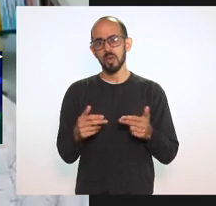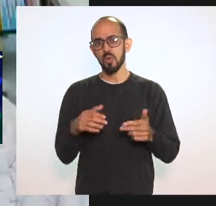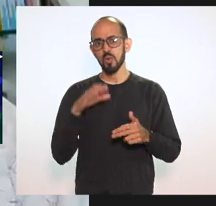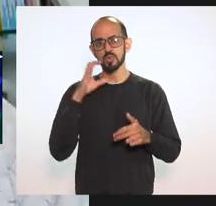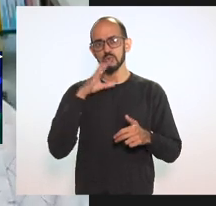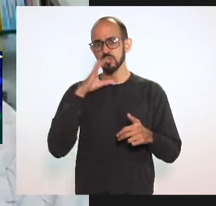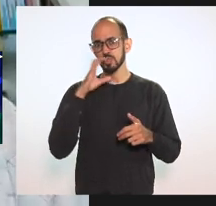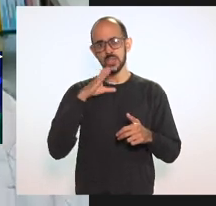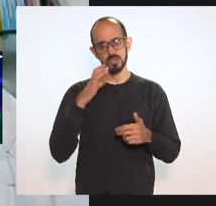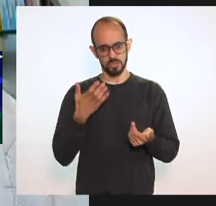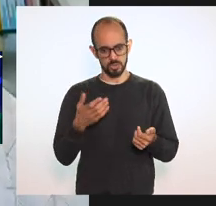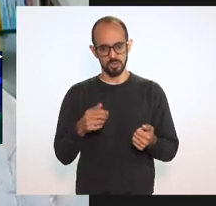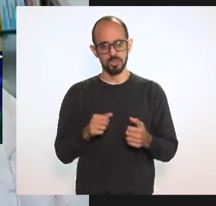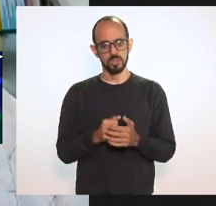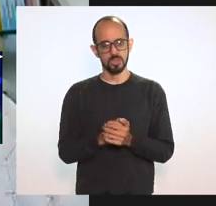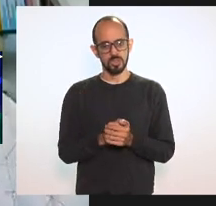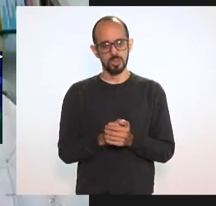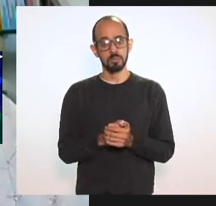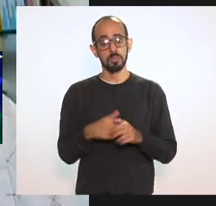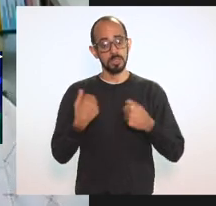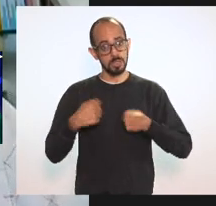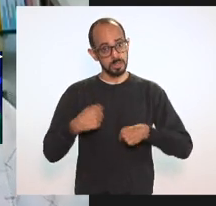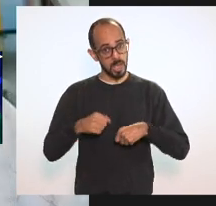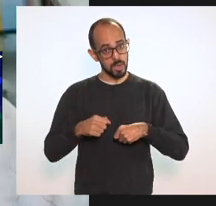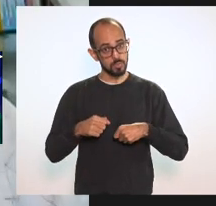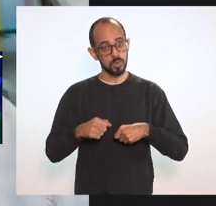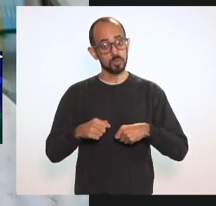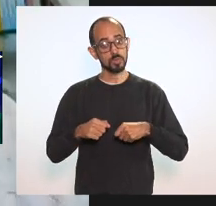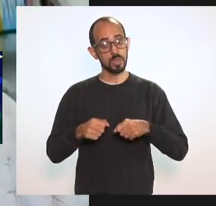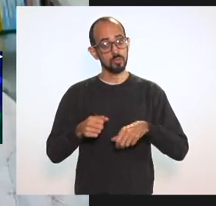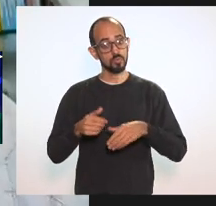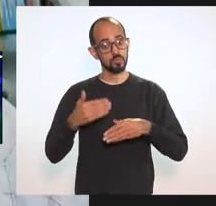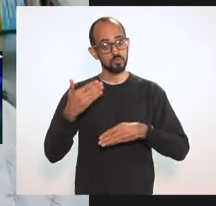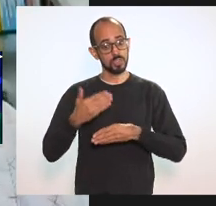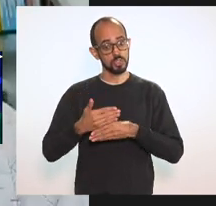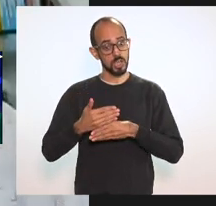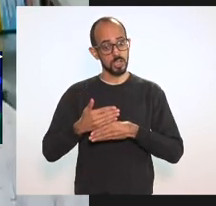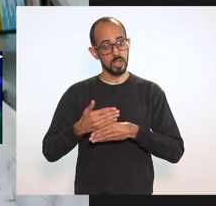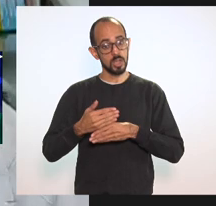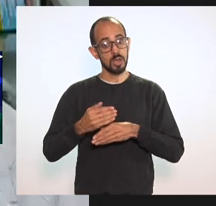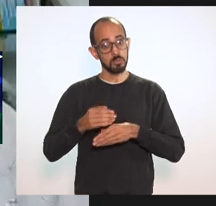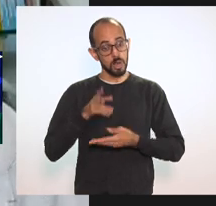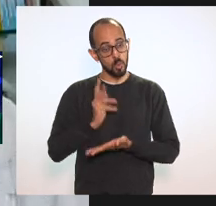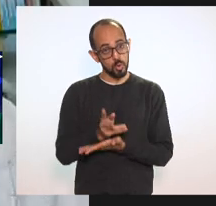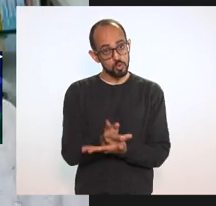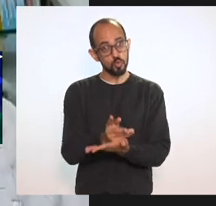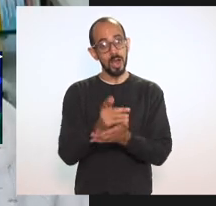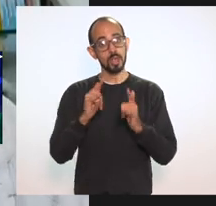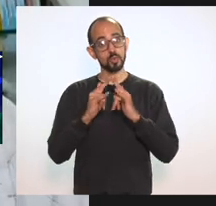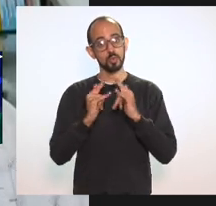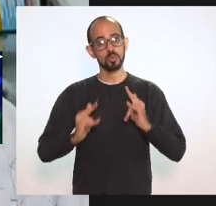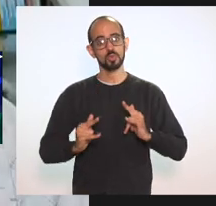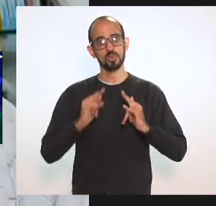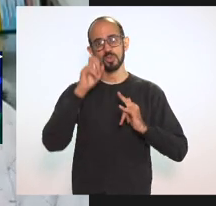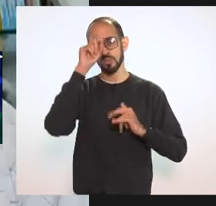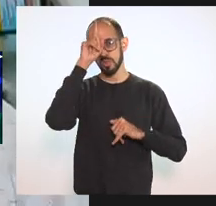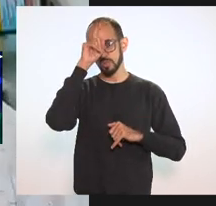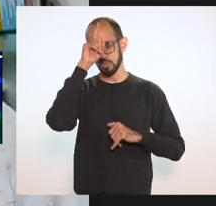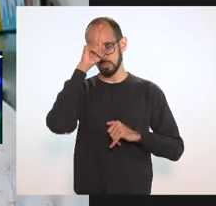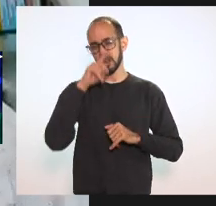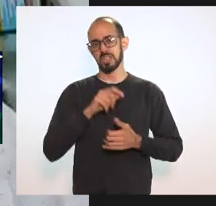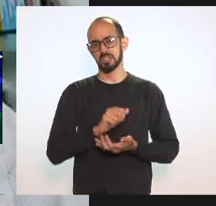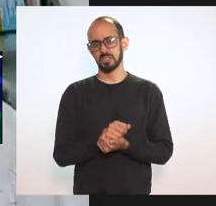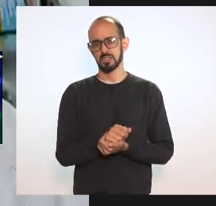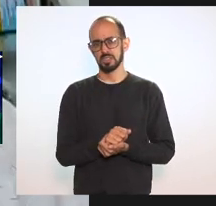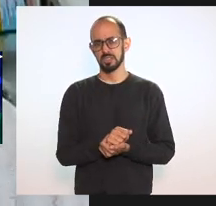e fica esse festonamento Deveríamos ter fechado OS hospitais de campanha hoje a fila de